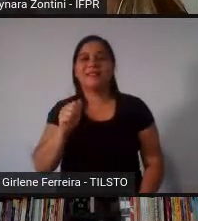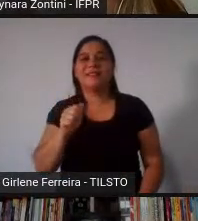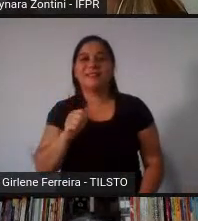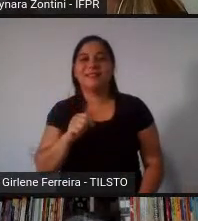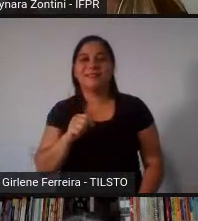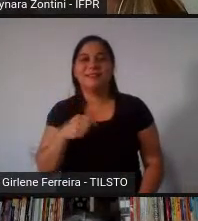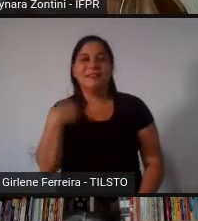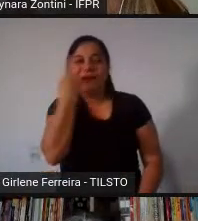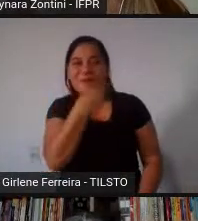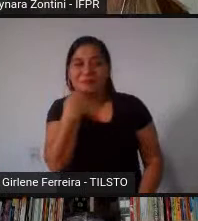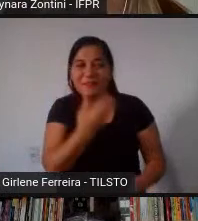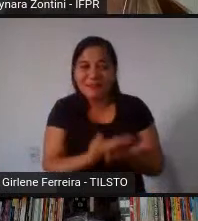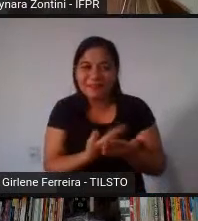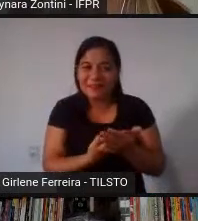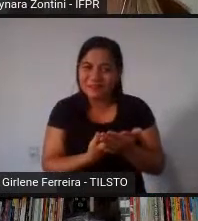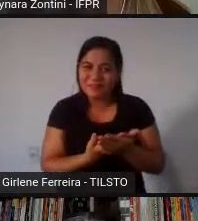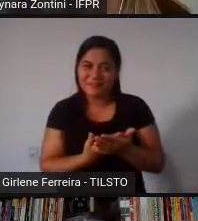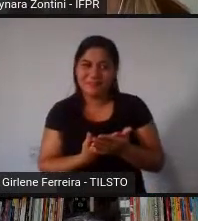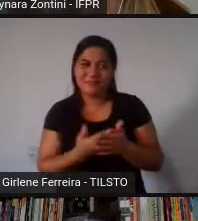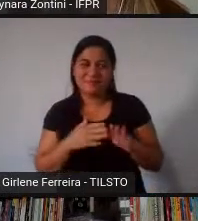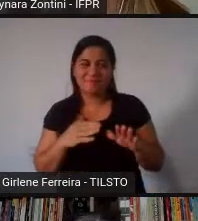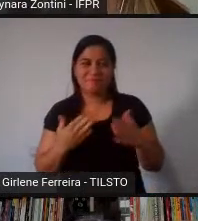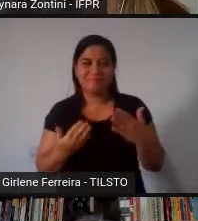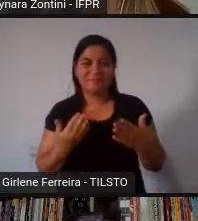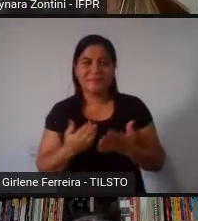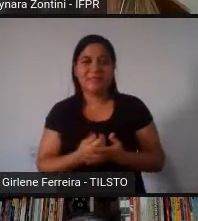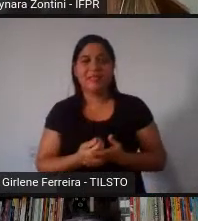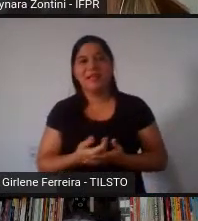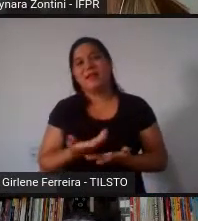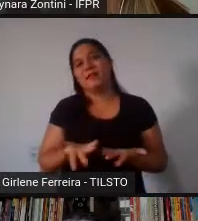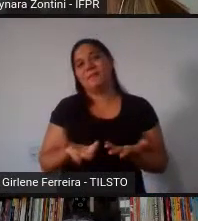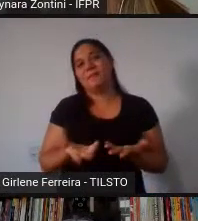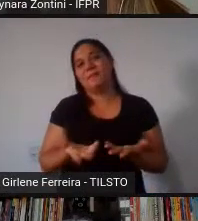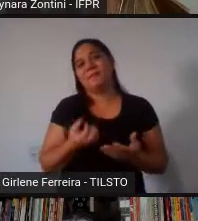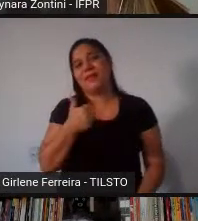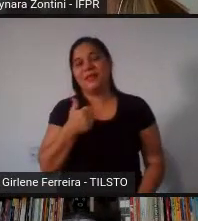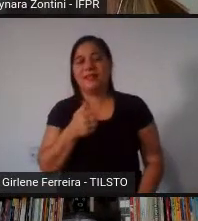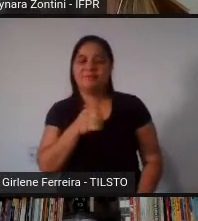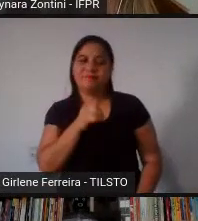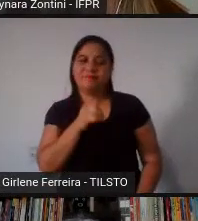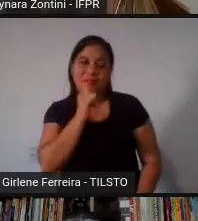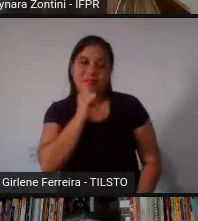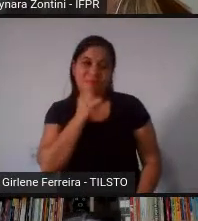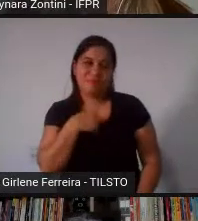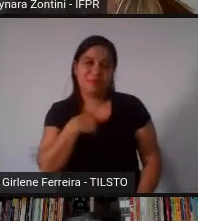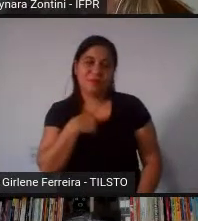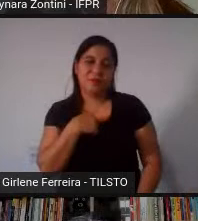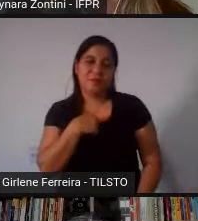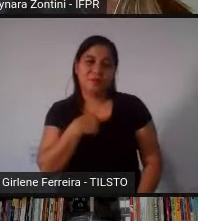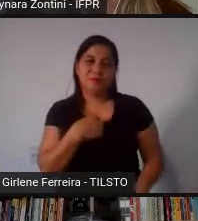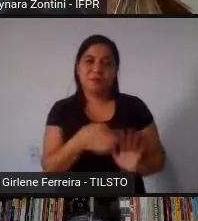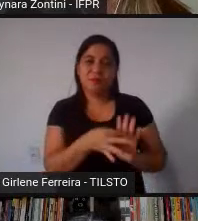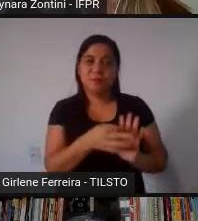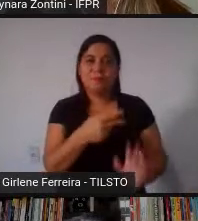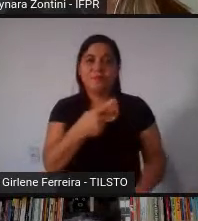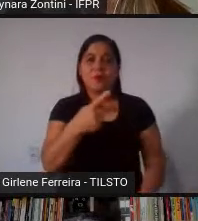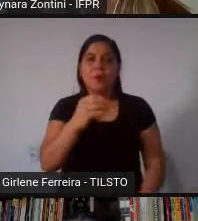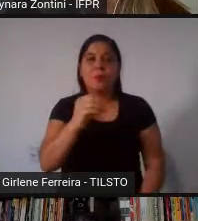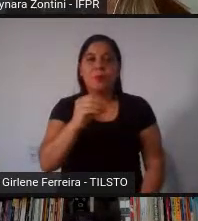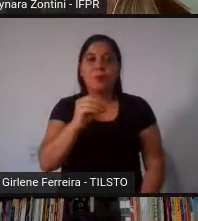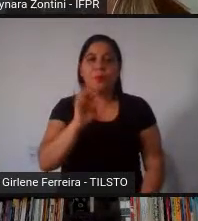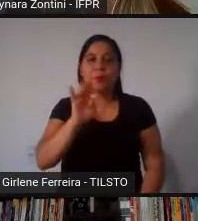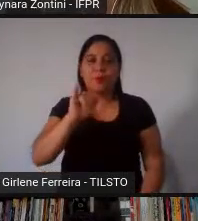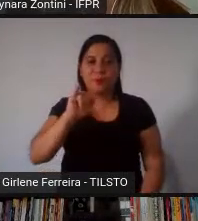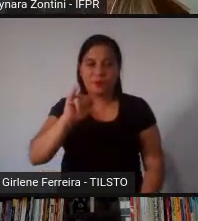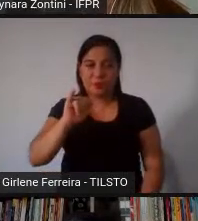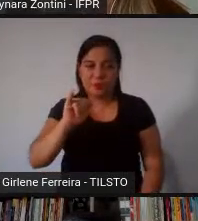estudo? Ah, então, por exemplo, eu acho bom, pelo menos no Poti eu acho ótimo, porque